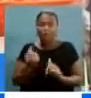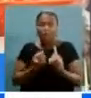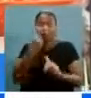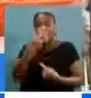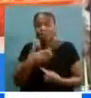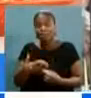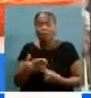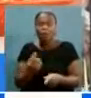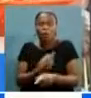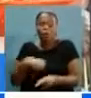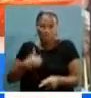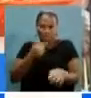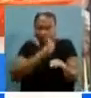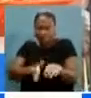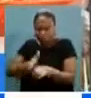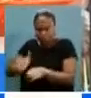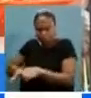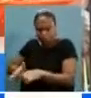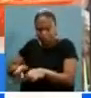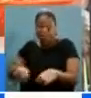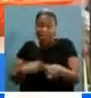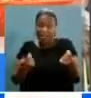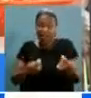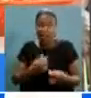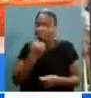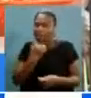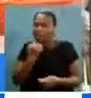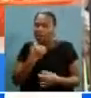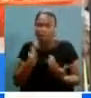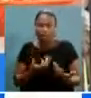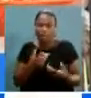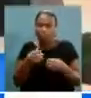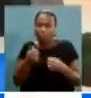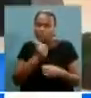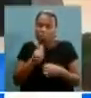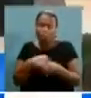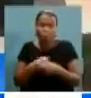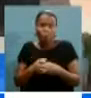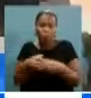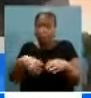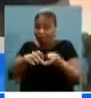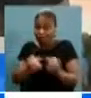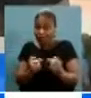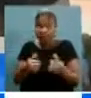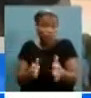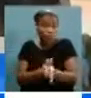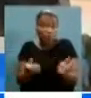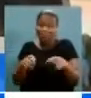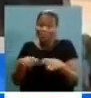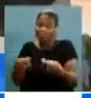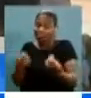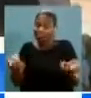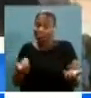para chegar ali, pimentão estragado, tomate estragado, mangue estragado, tudo não bota na comida porco. Barco que tem, nós não vamos comprar ali de